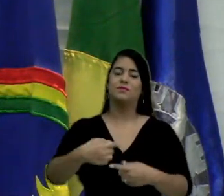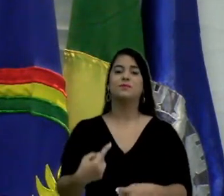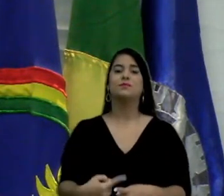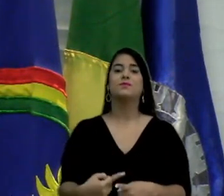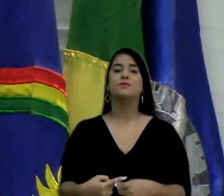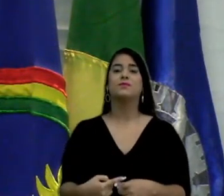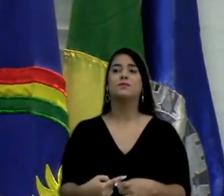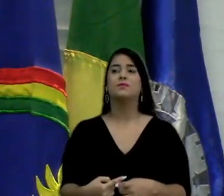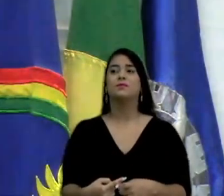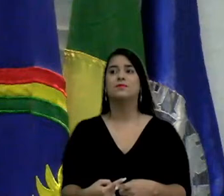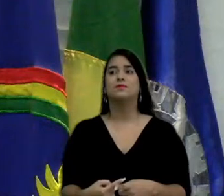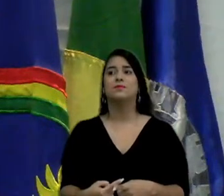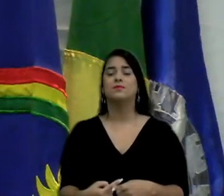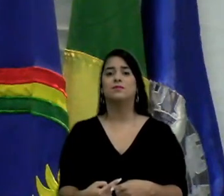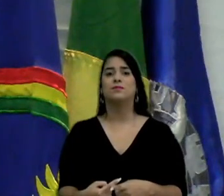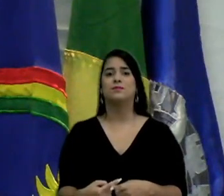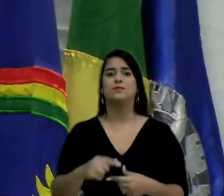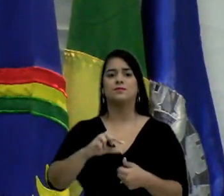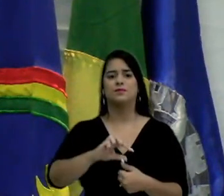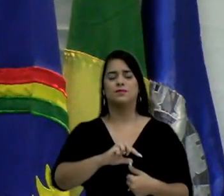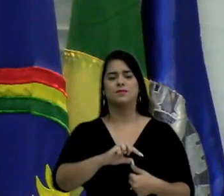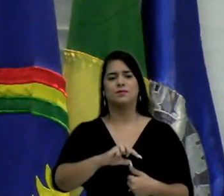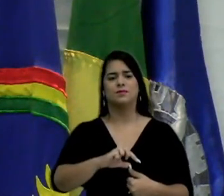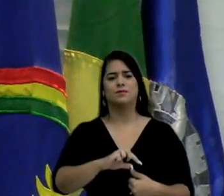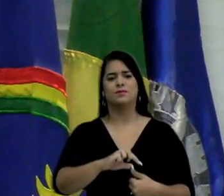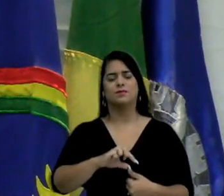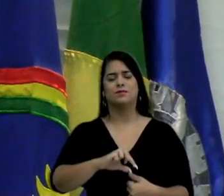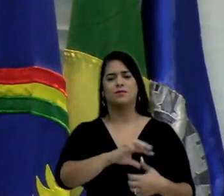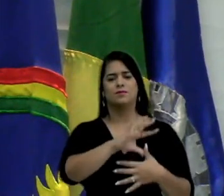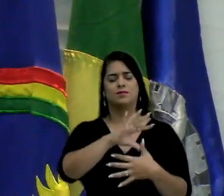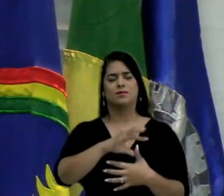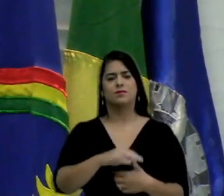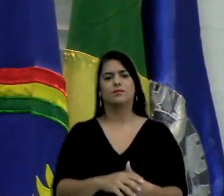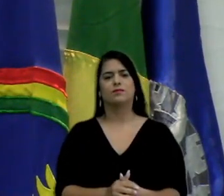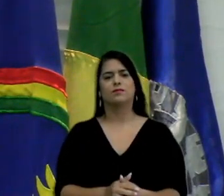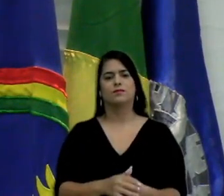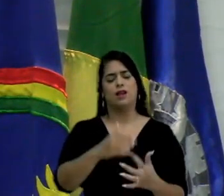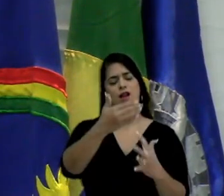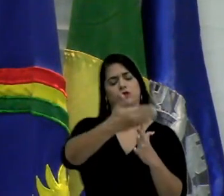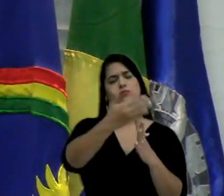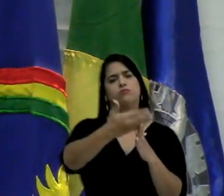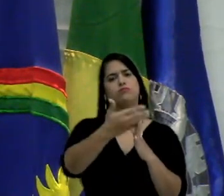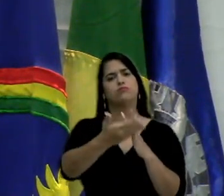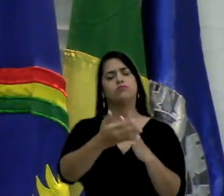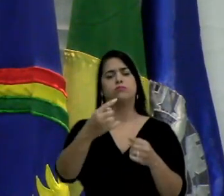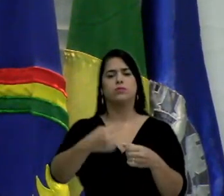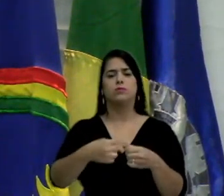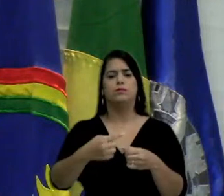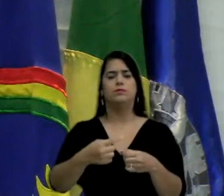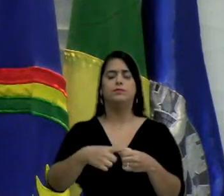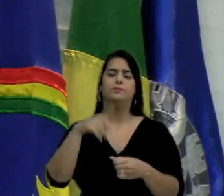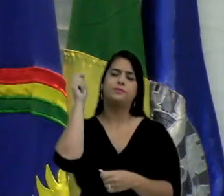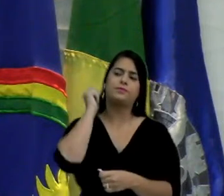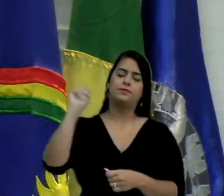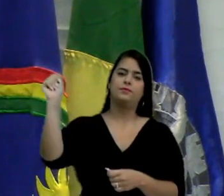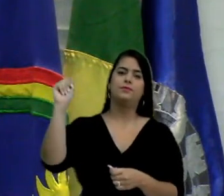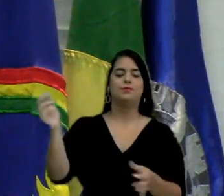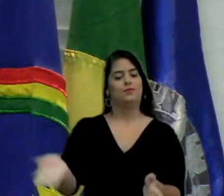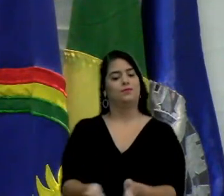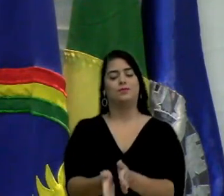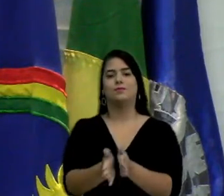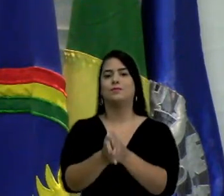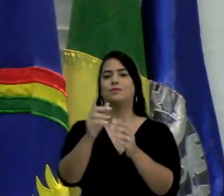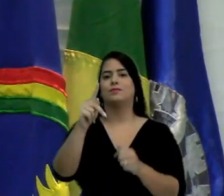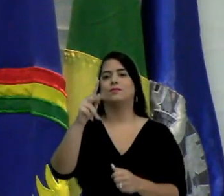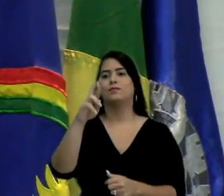dentro do mesmo calendário de aniversário da nossa cidade que é o mês de abril e parabenizar aí toda proleite em